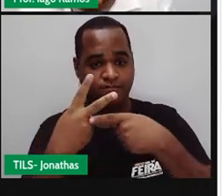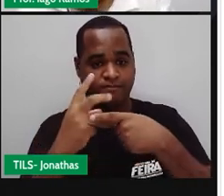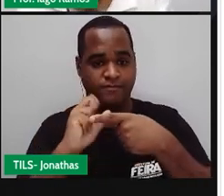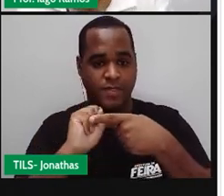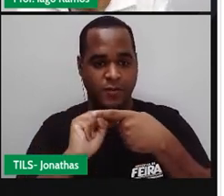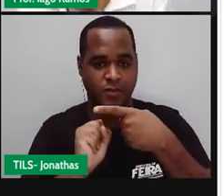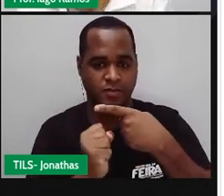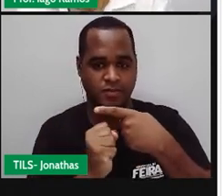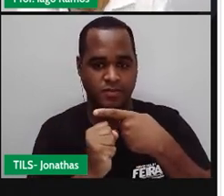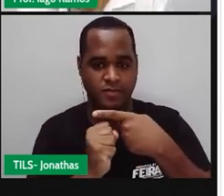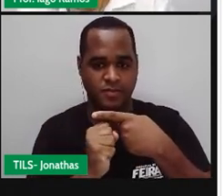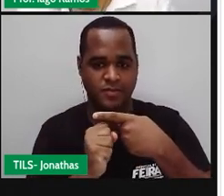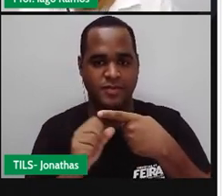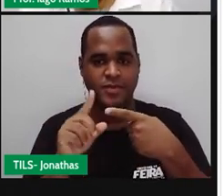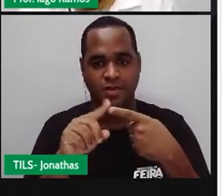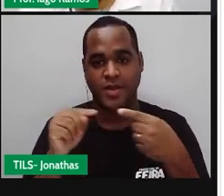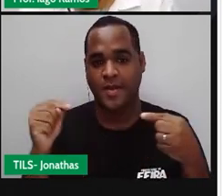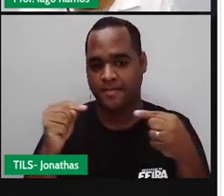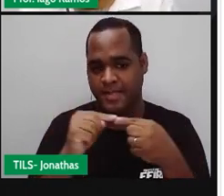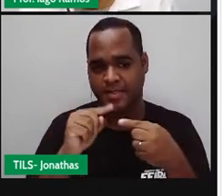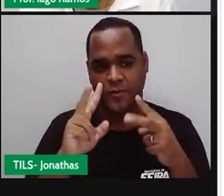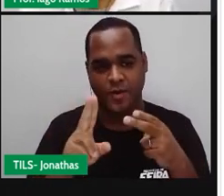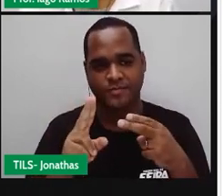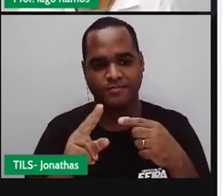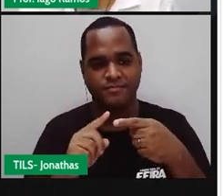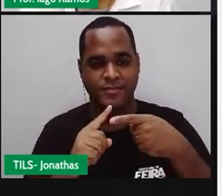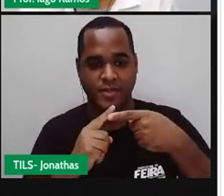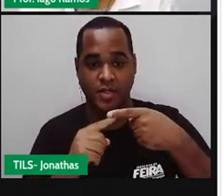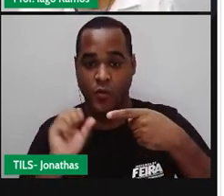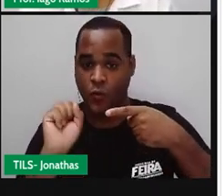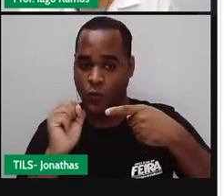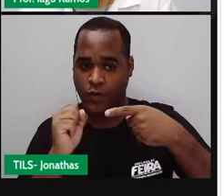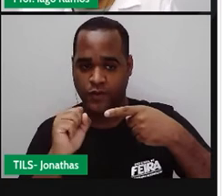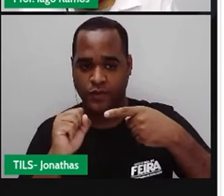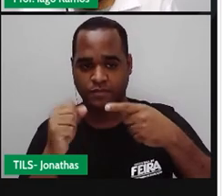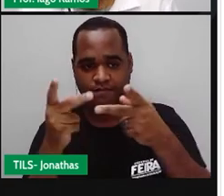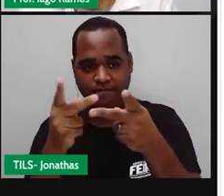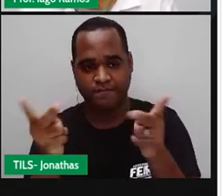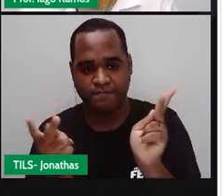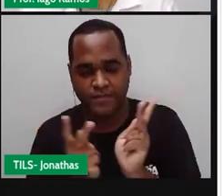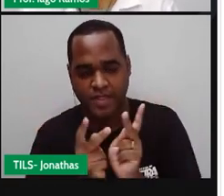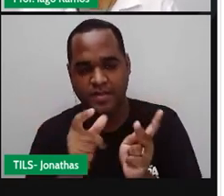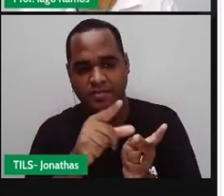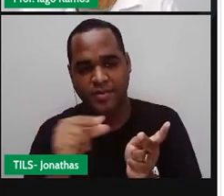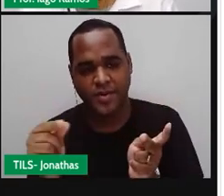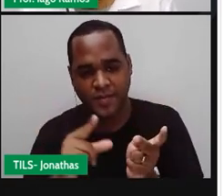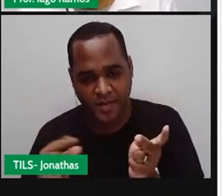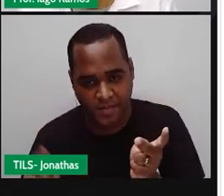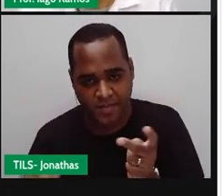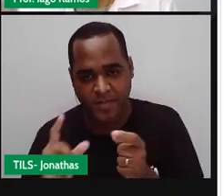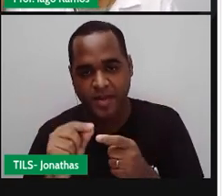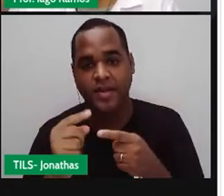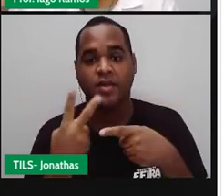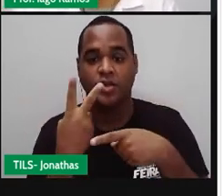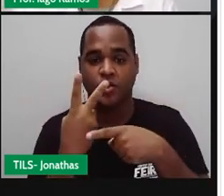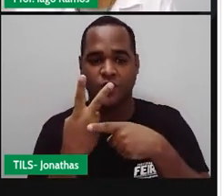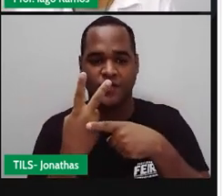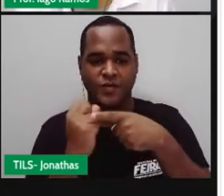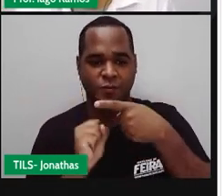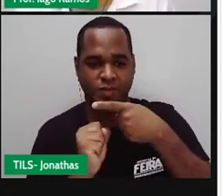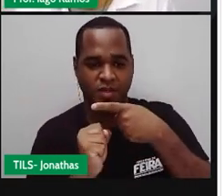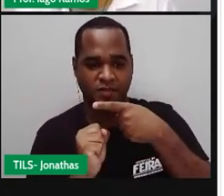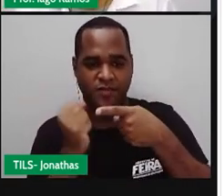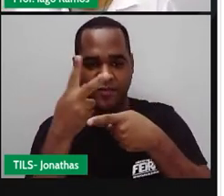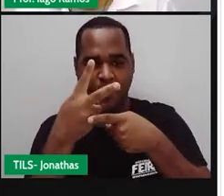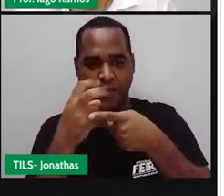vai escrever o seguinte de 8 pedaços no total que tenha pizza dois